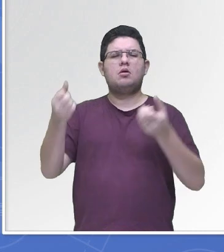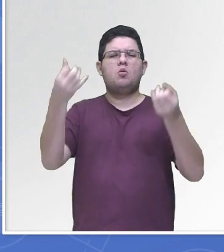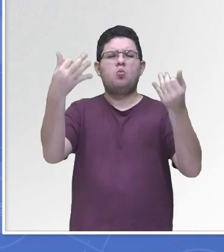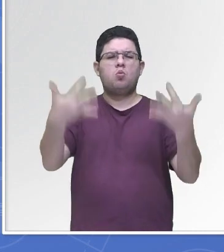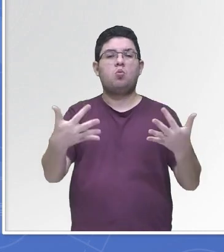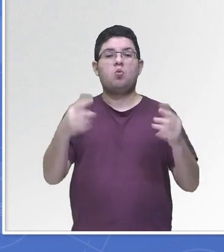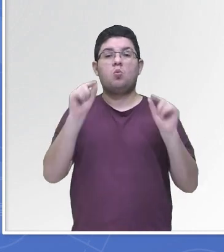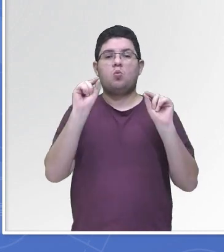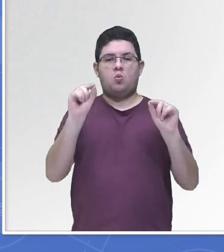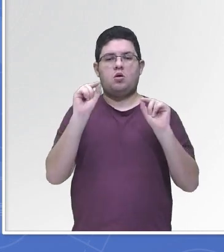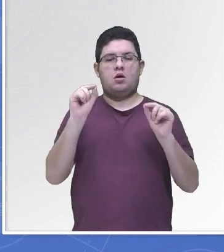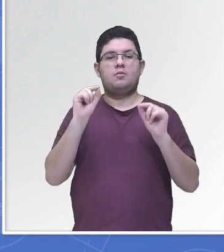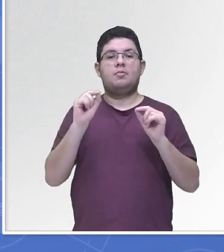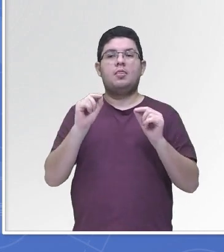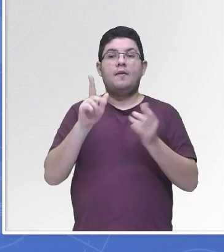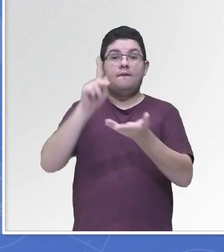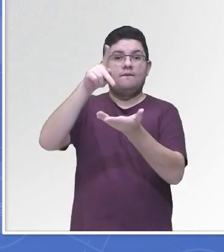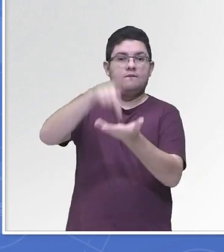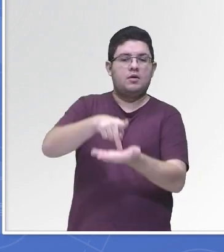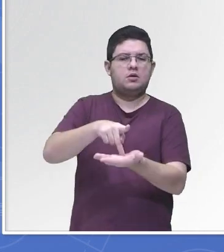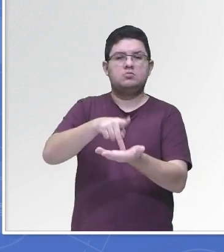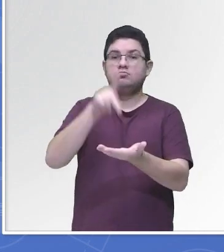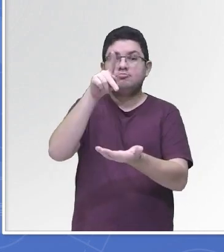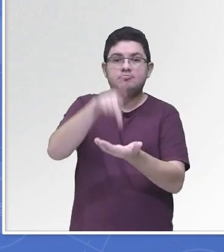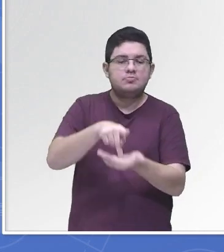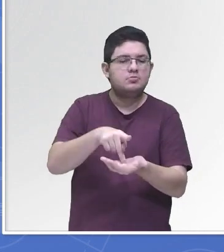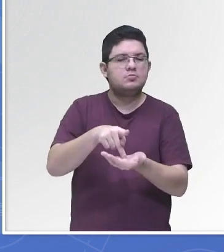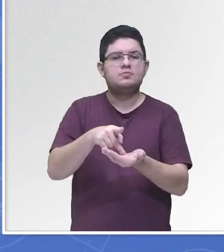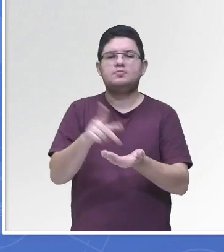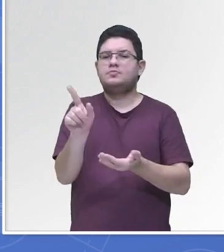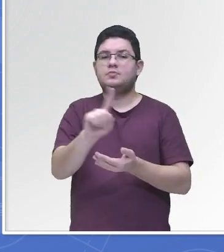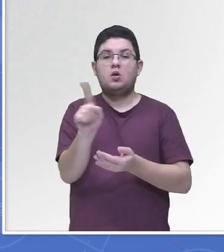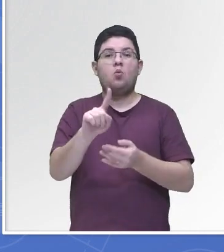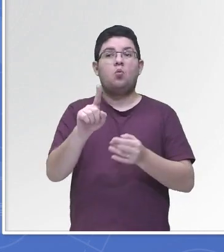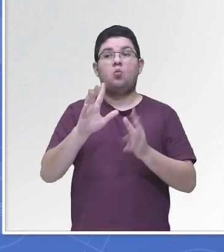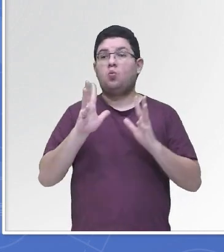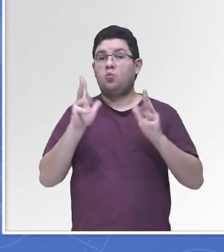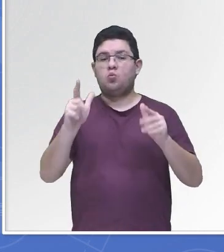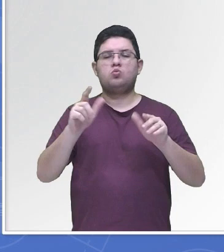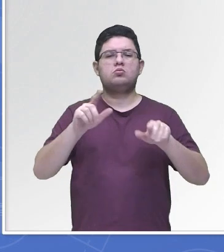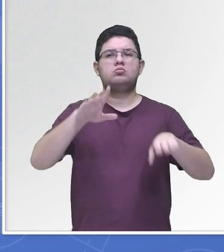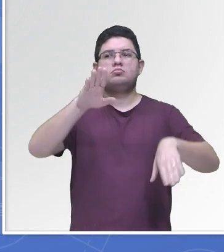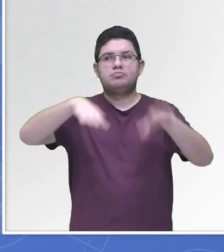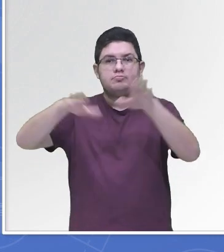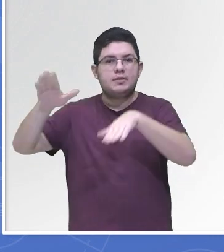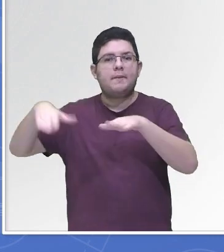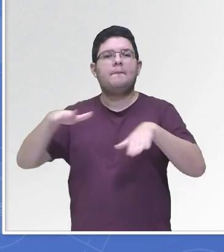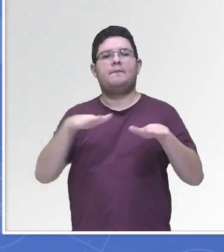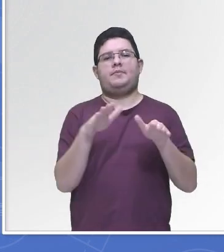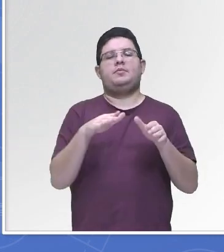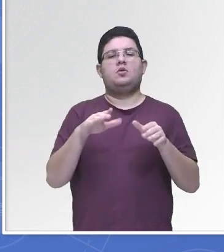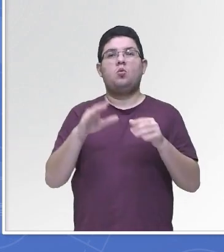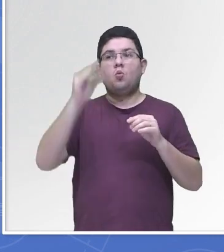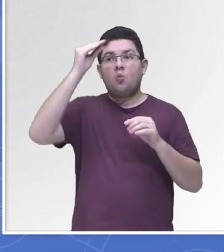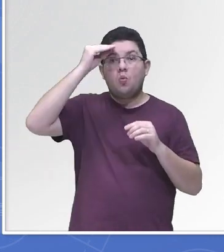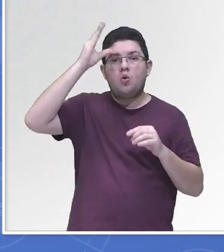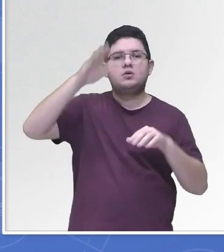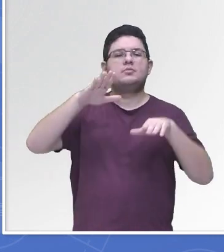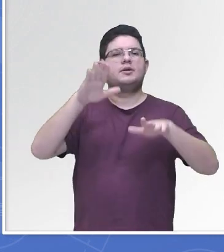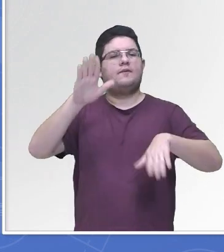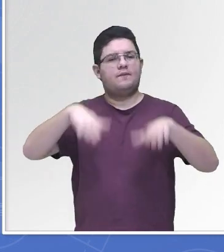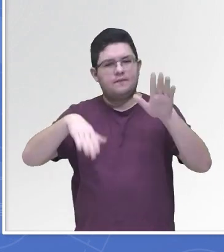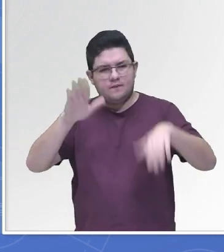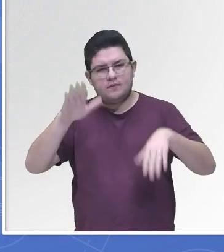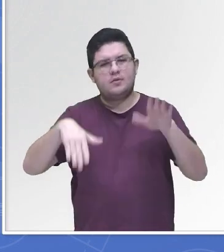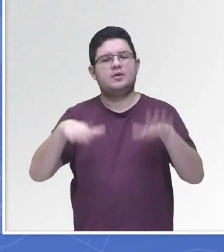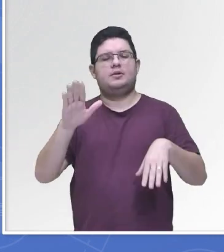uma verdade absoluta. Tudo é relativo. O nosso conhecimento é relativo. E ele vai estar de